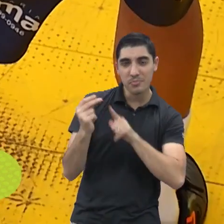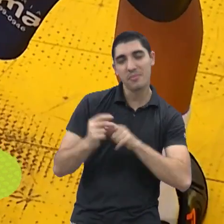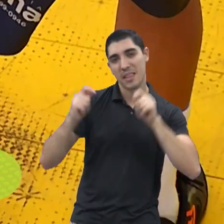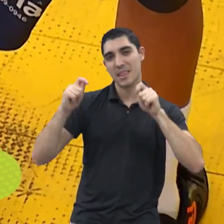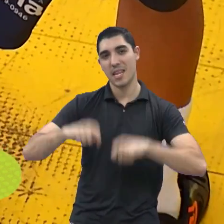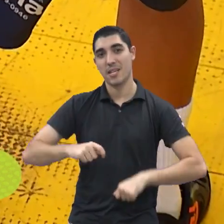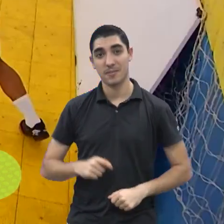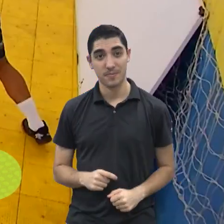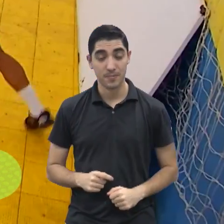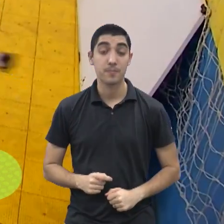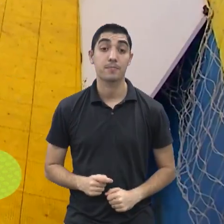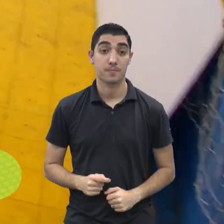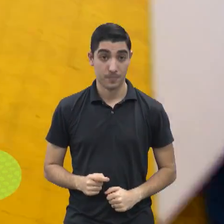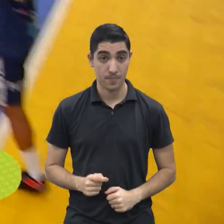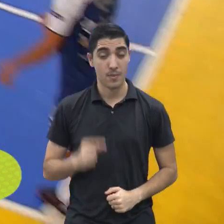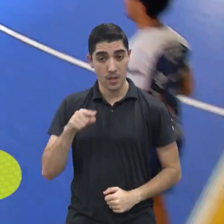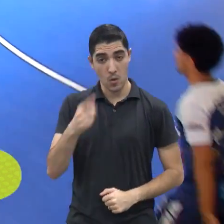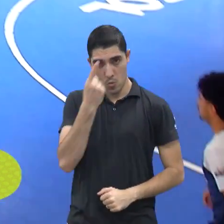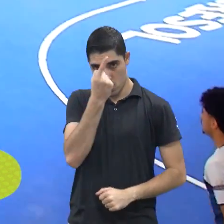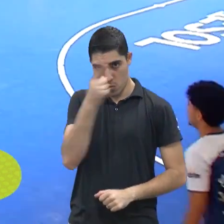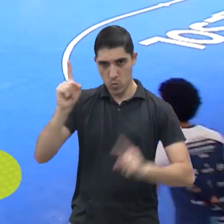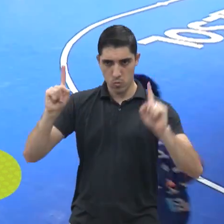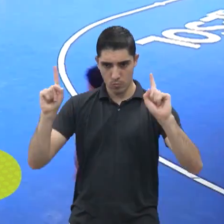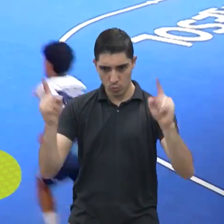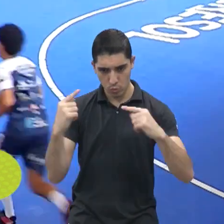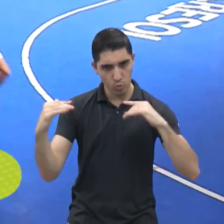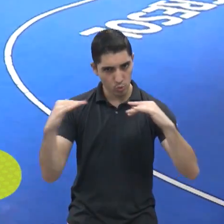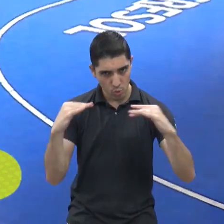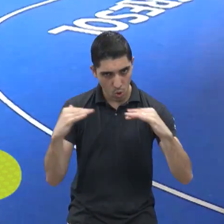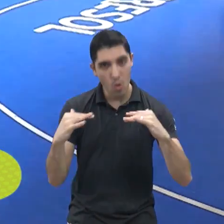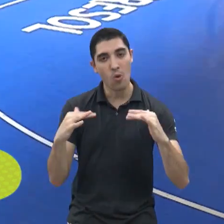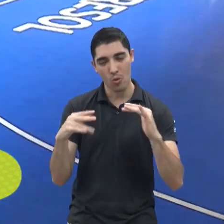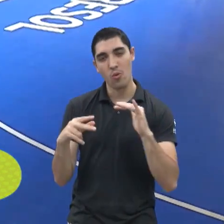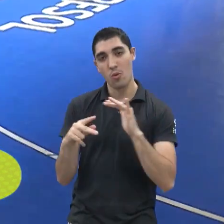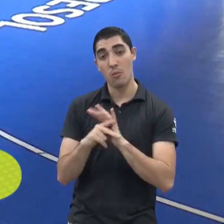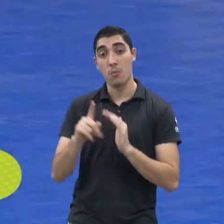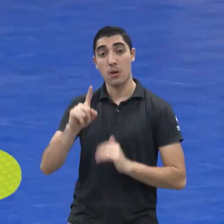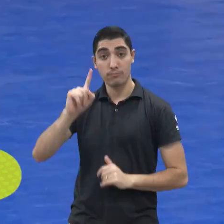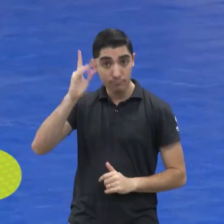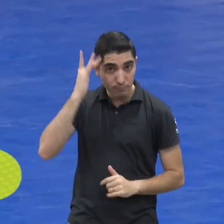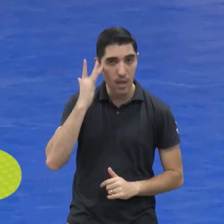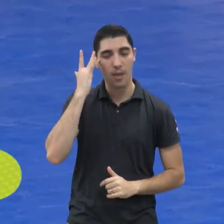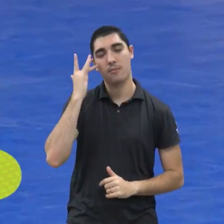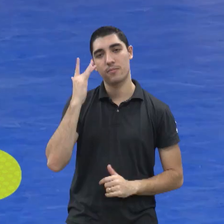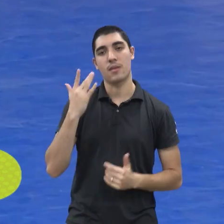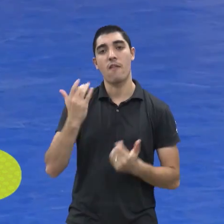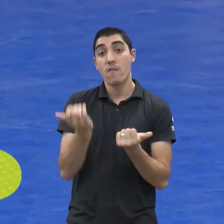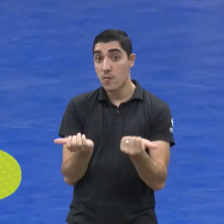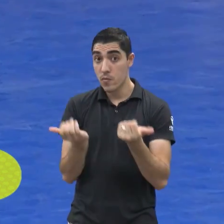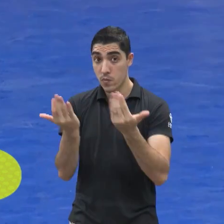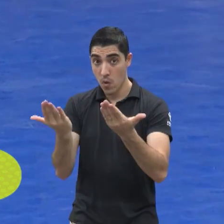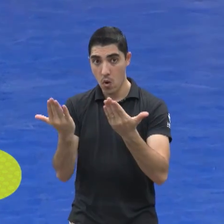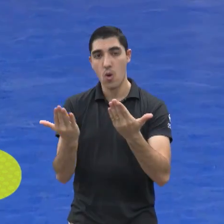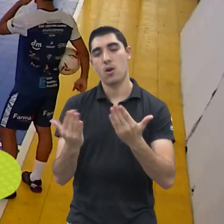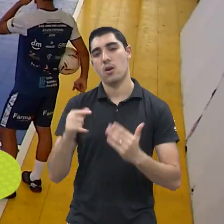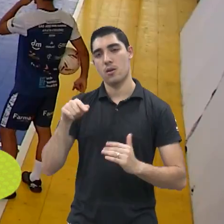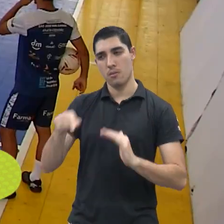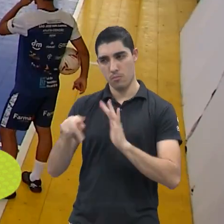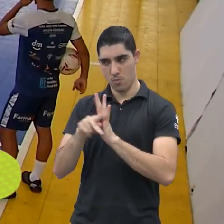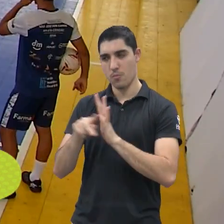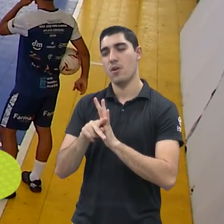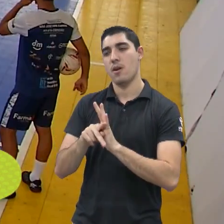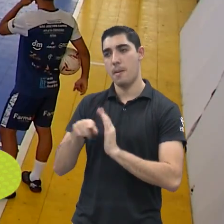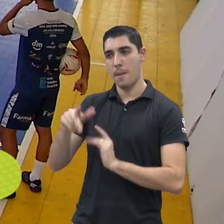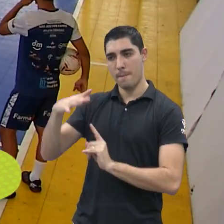A última rodada da fase de grupos para os joseenses será amanhã, fora de casa, contra os paranaenses